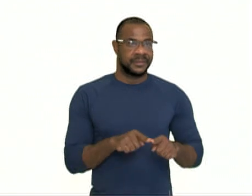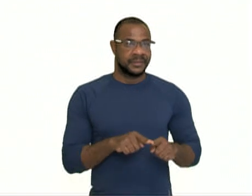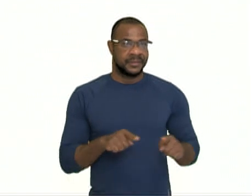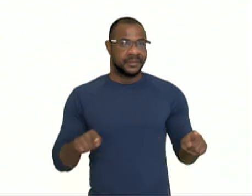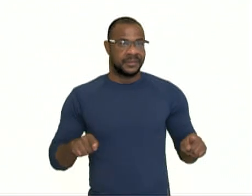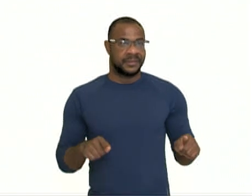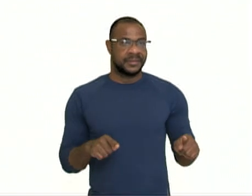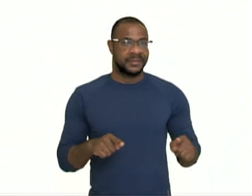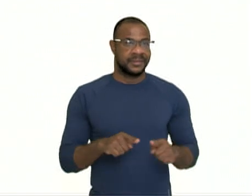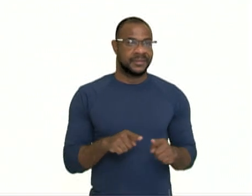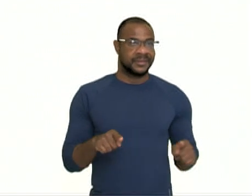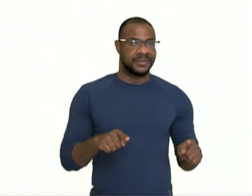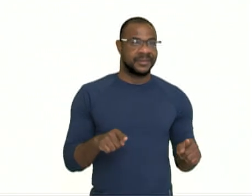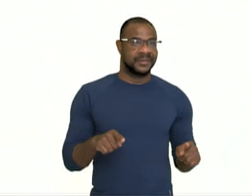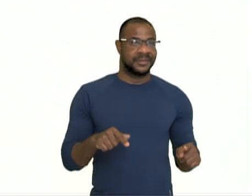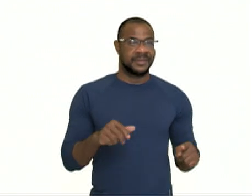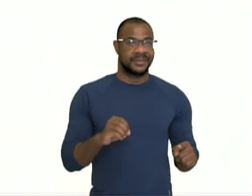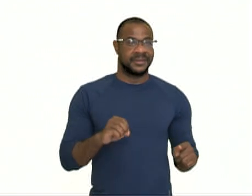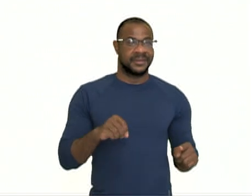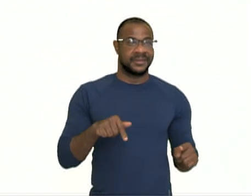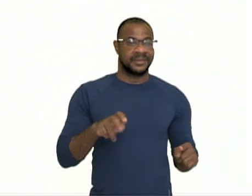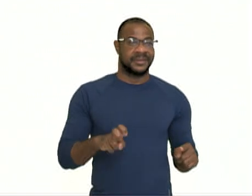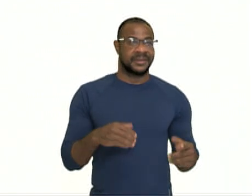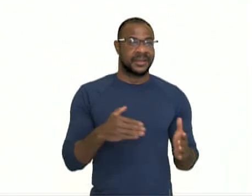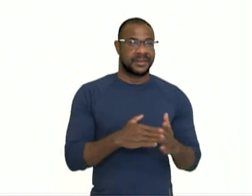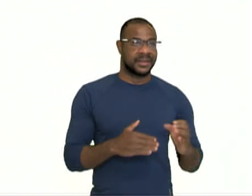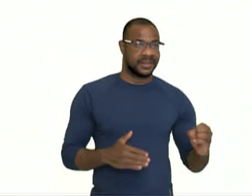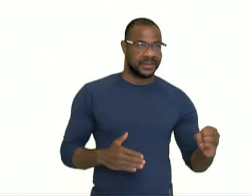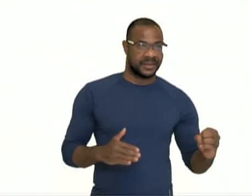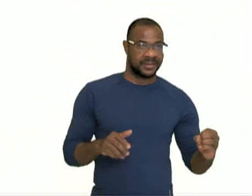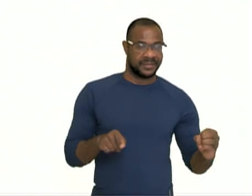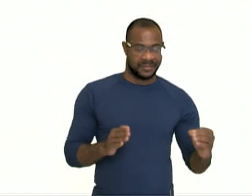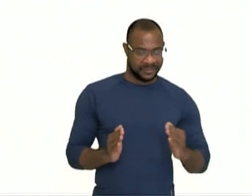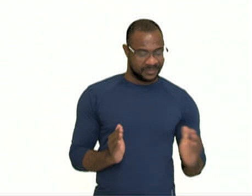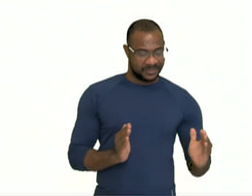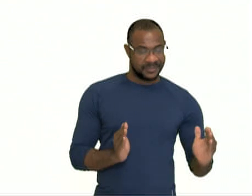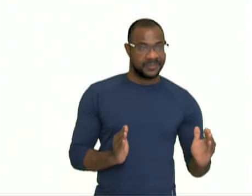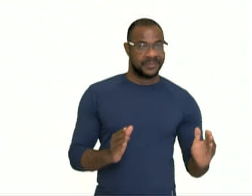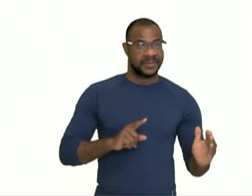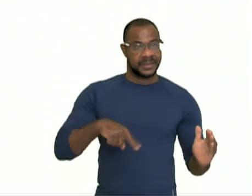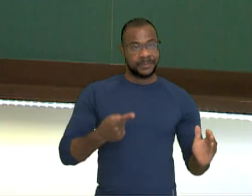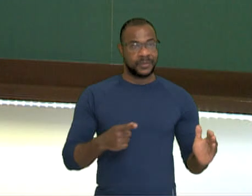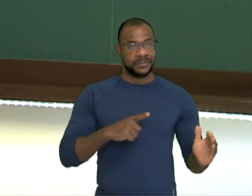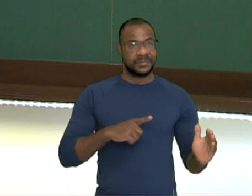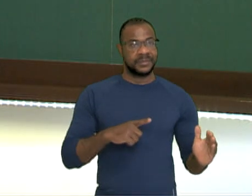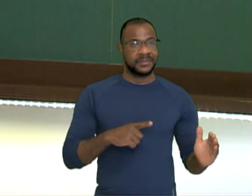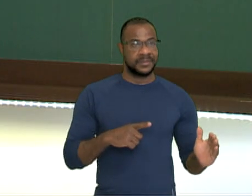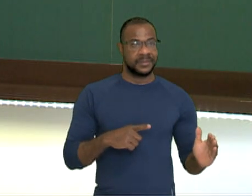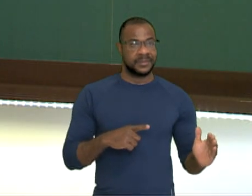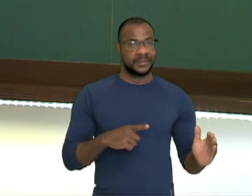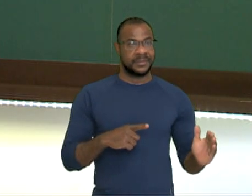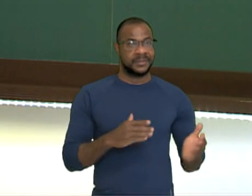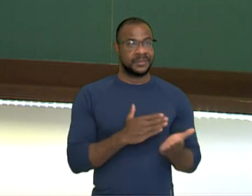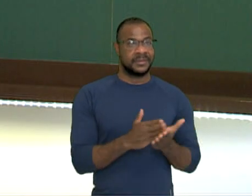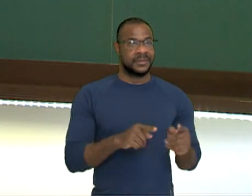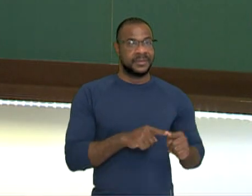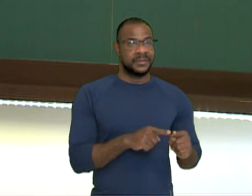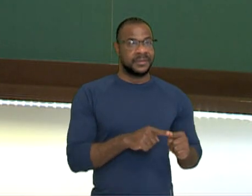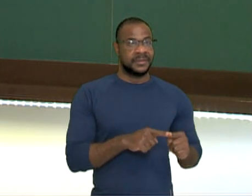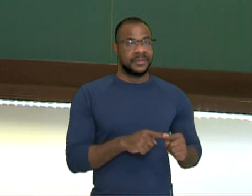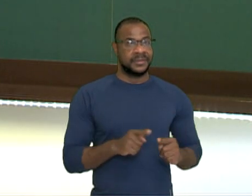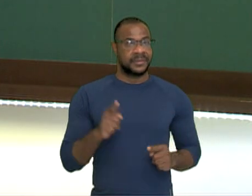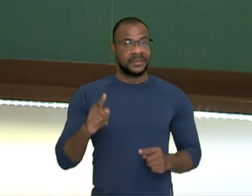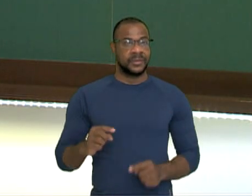de 0,75 até 0. Aí depois nós temos, então, aonde ele começa e termina,